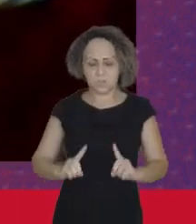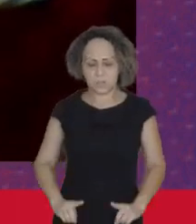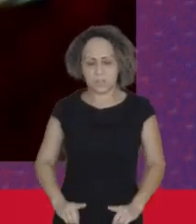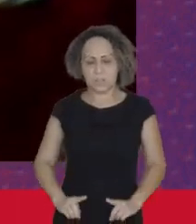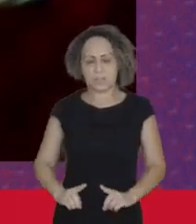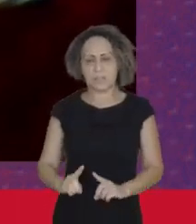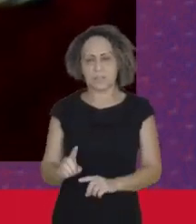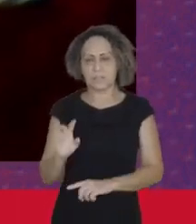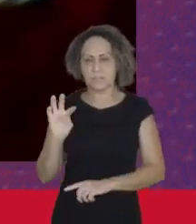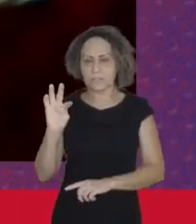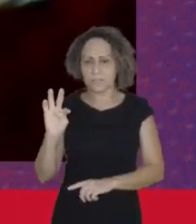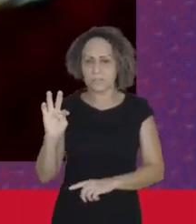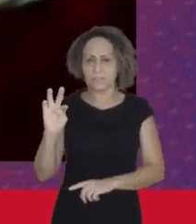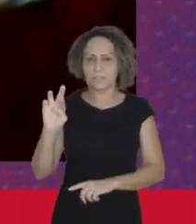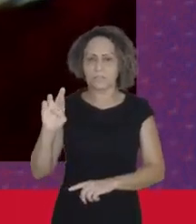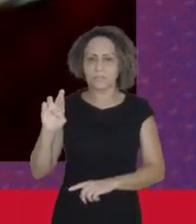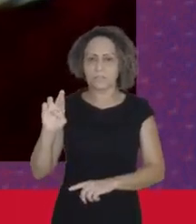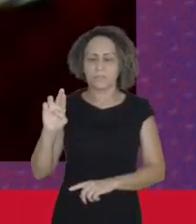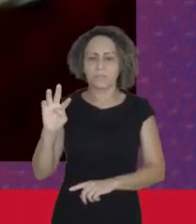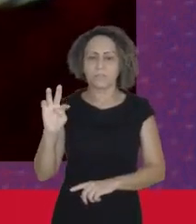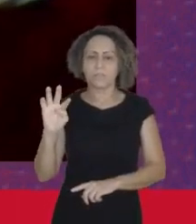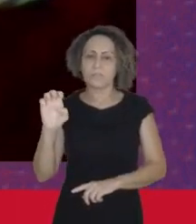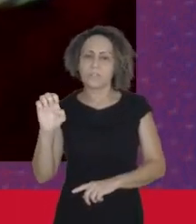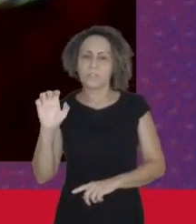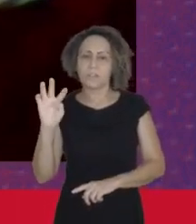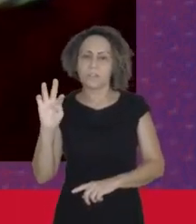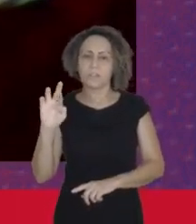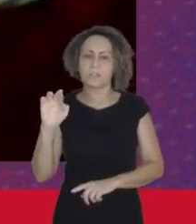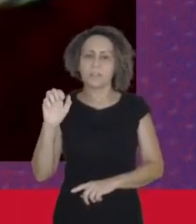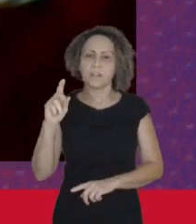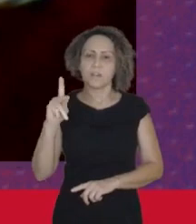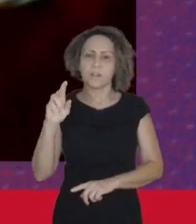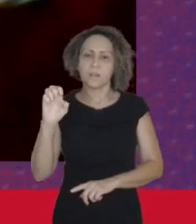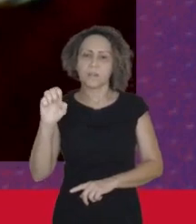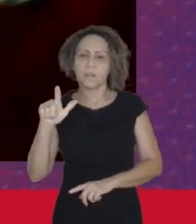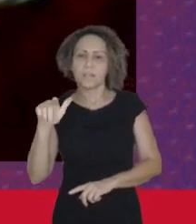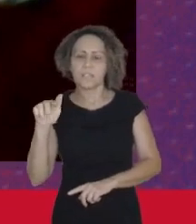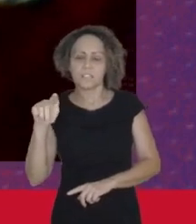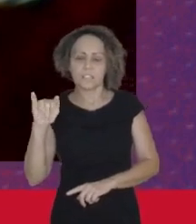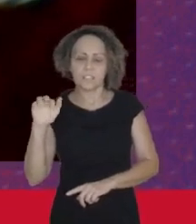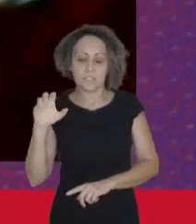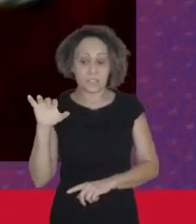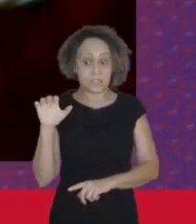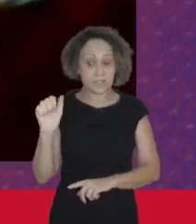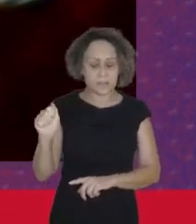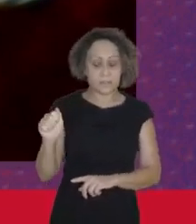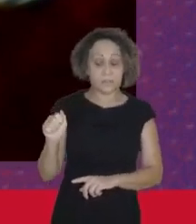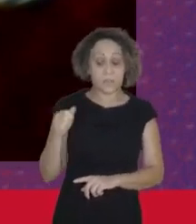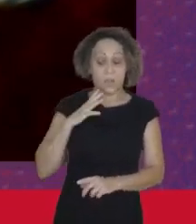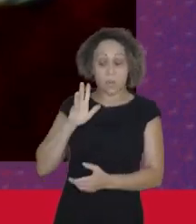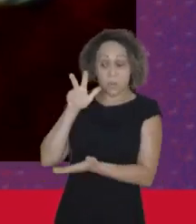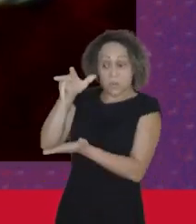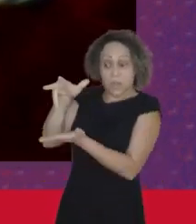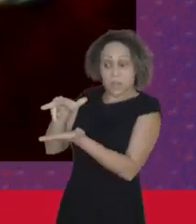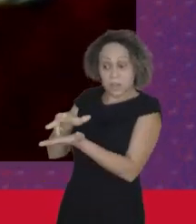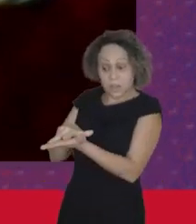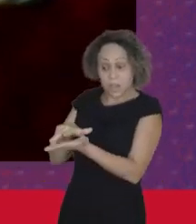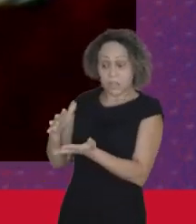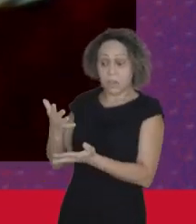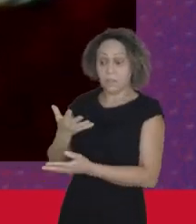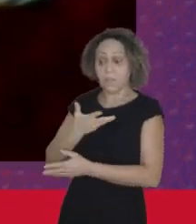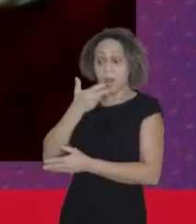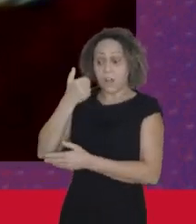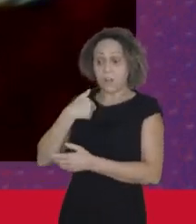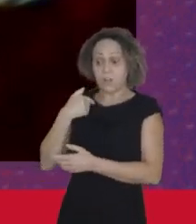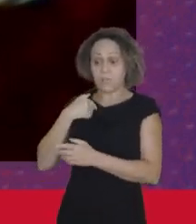trabalhar dessa forma. Então, vamos começar a conversar